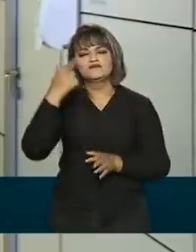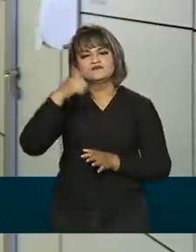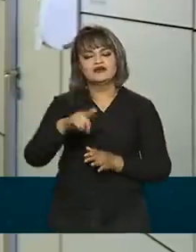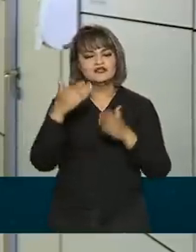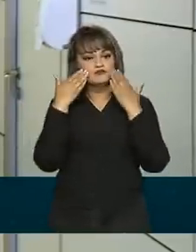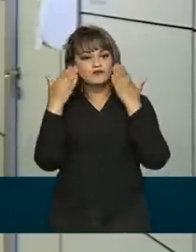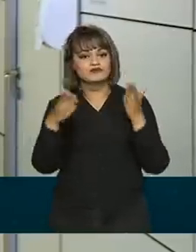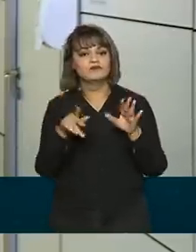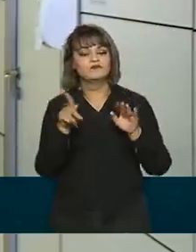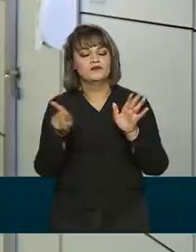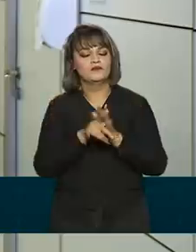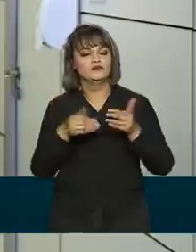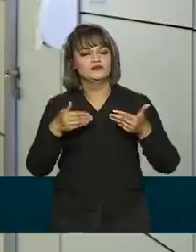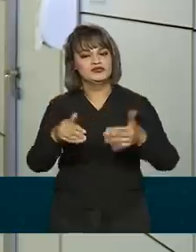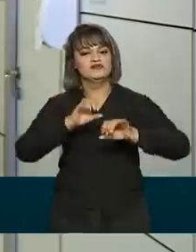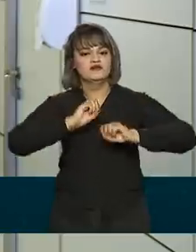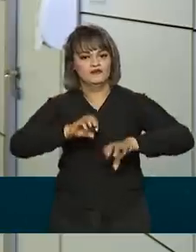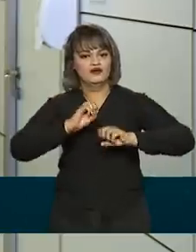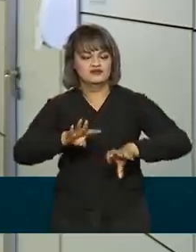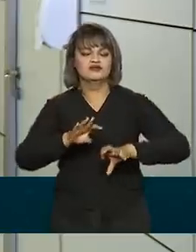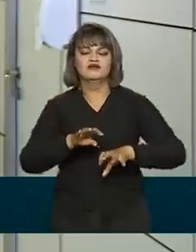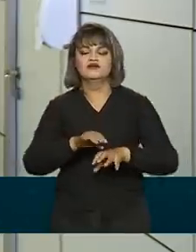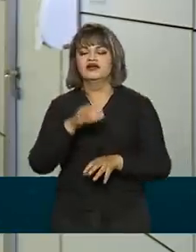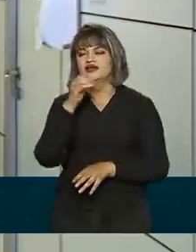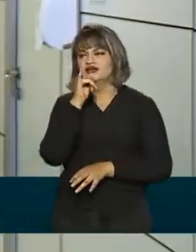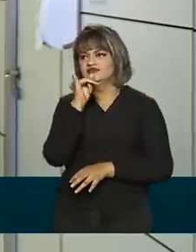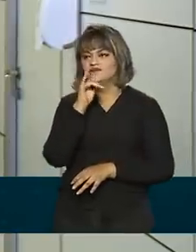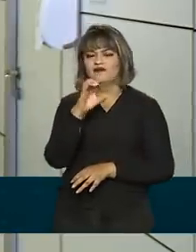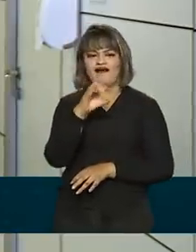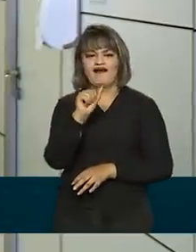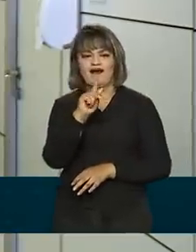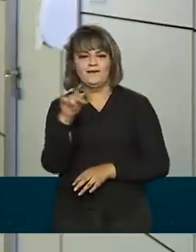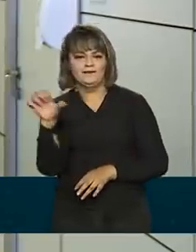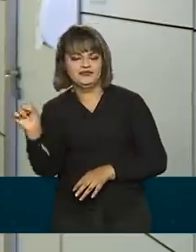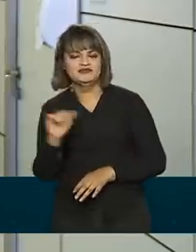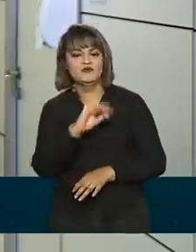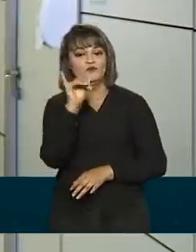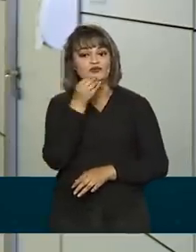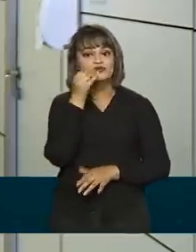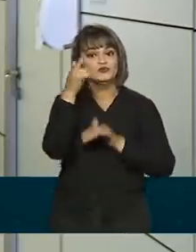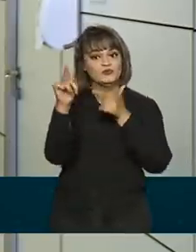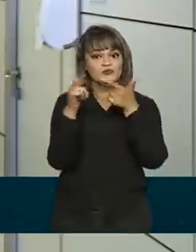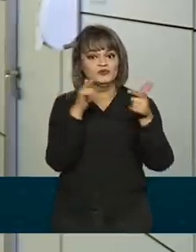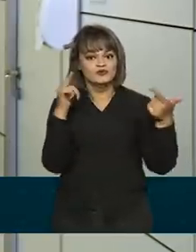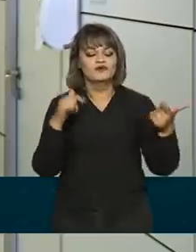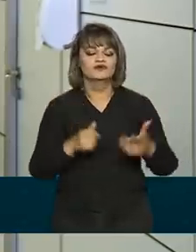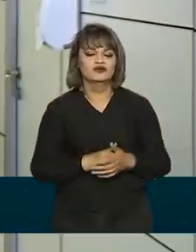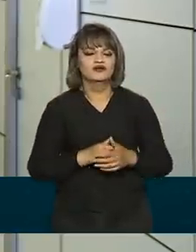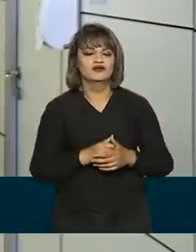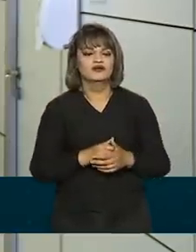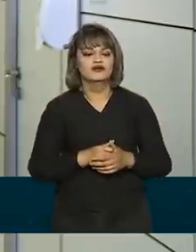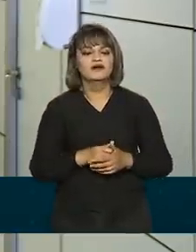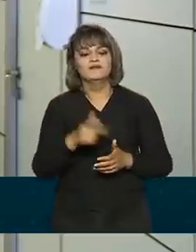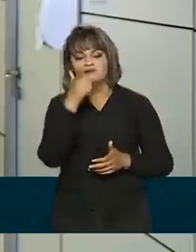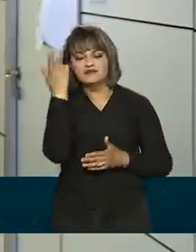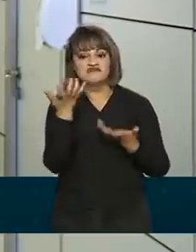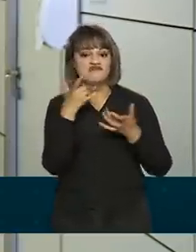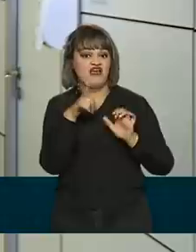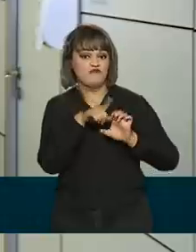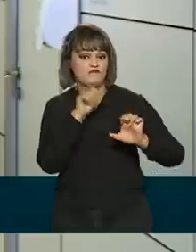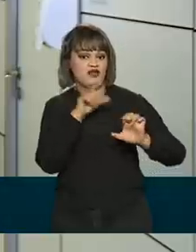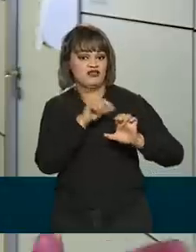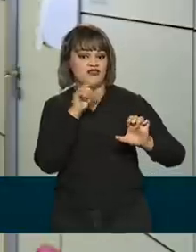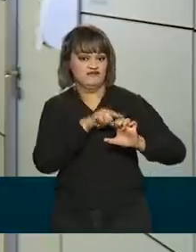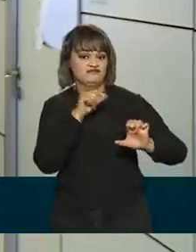temos Exposições do Ministério da Educação também né com a Capes sabem muitas oportunidades interessantes para aqueles que querem empreender